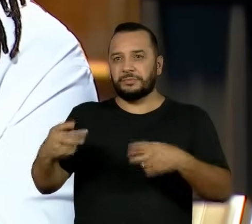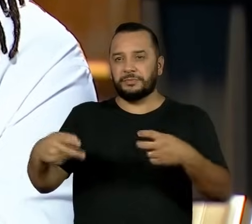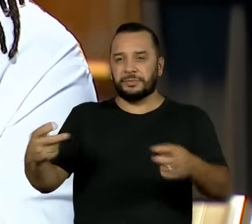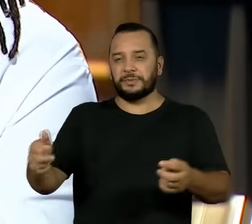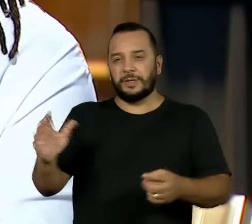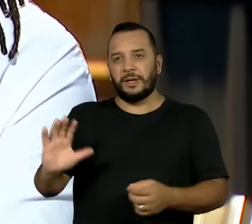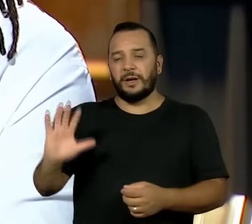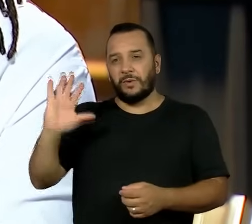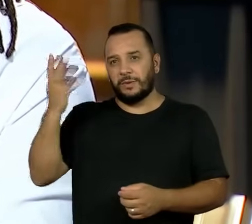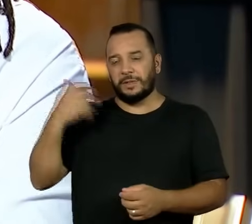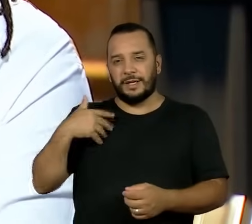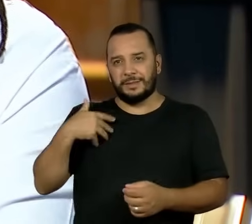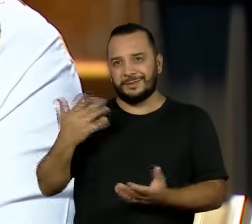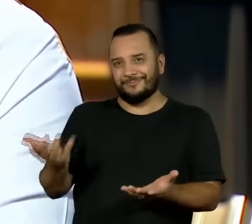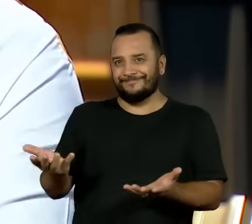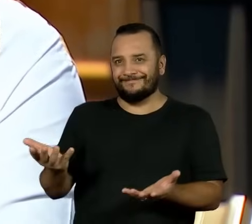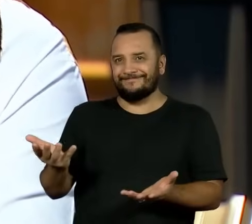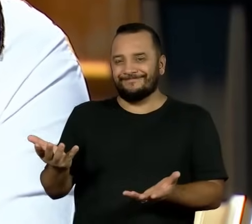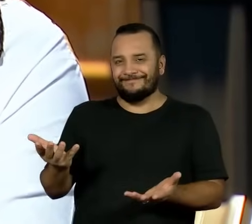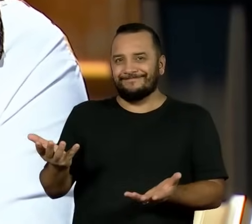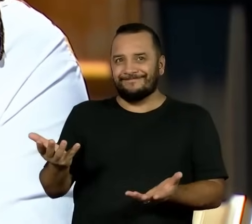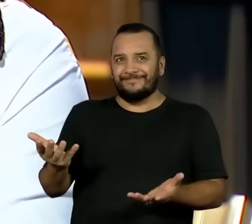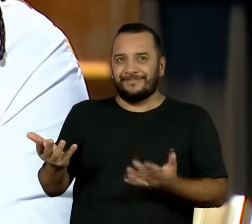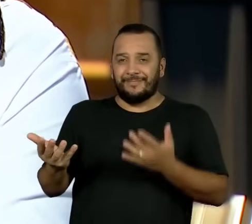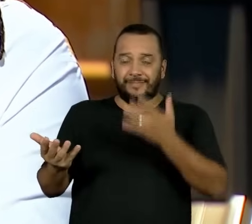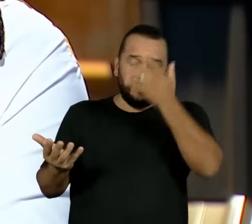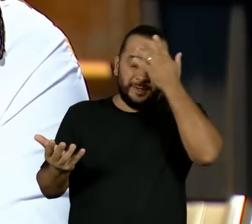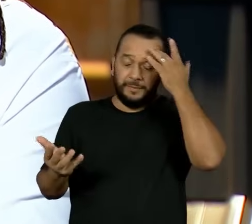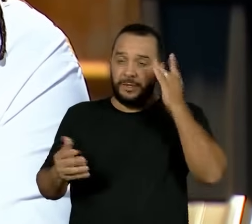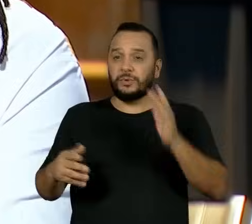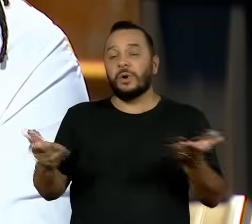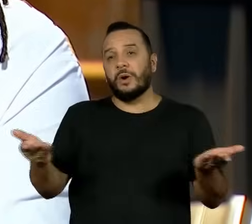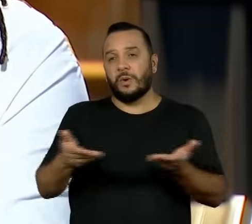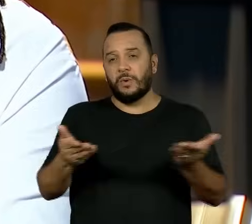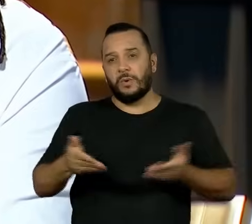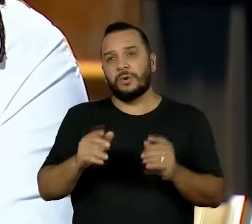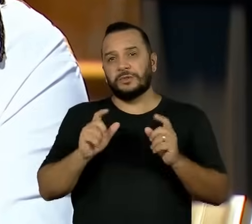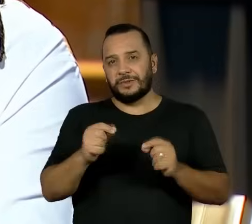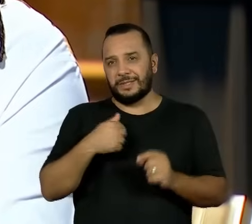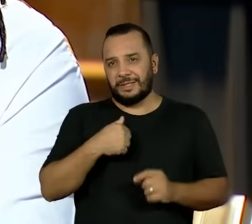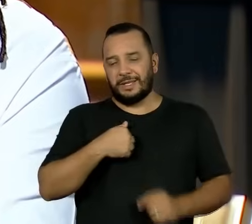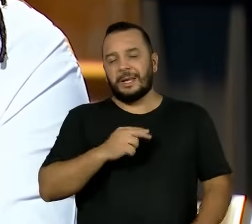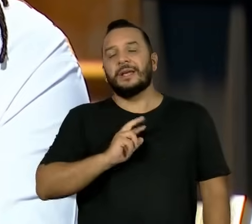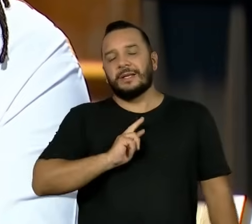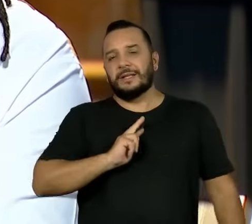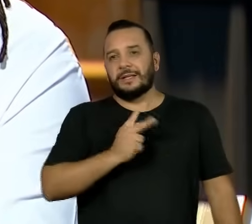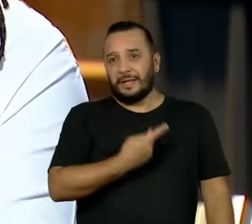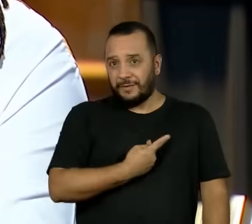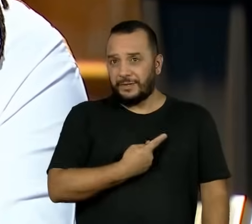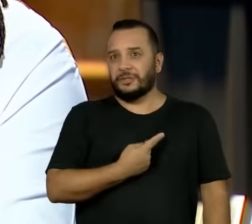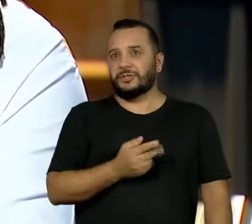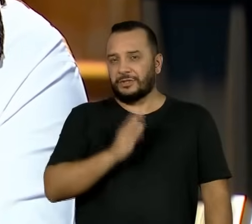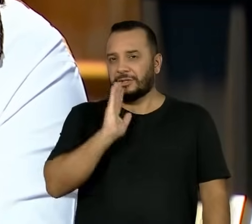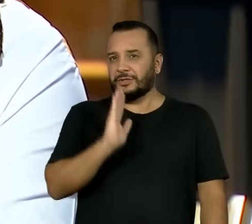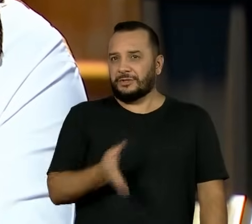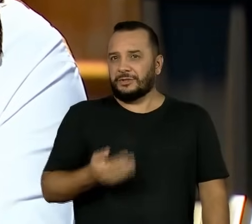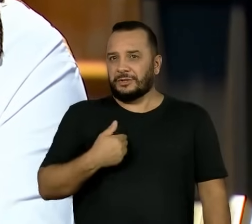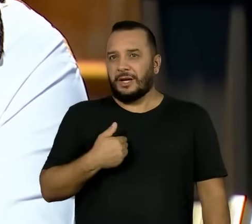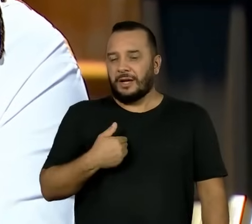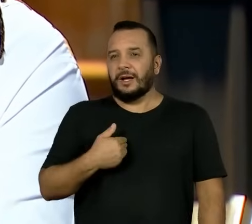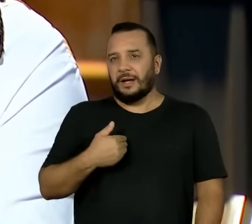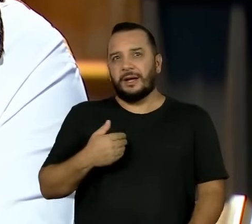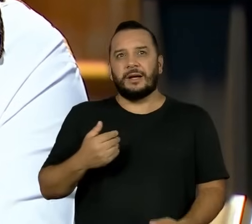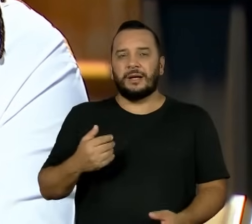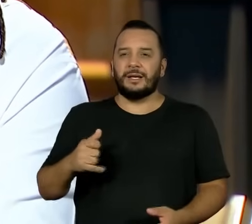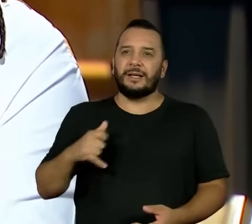seu grupo. Então, veja, para uma pessoa travesti hoje, envelhecer para ela é chegar aos 35, 40 anos. Uau.